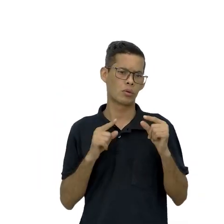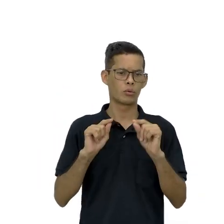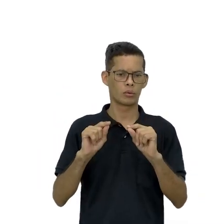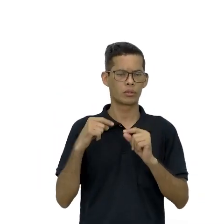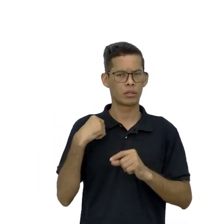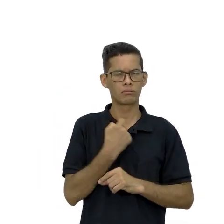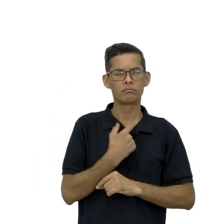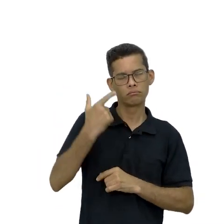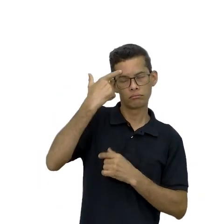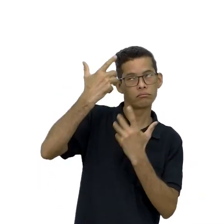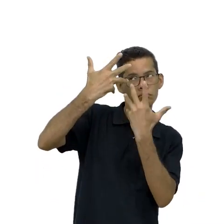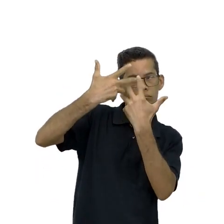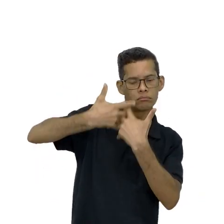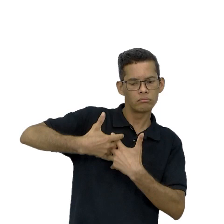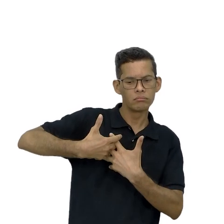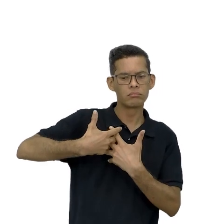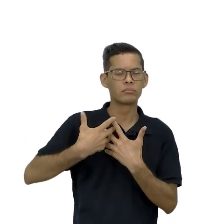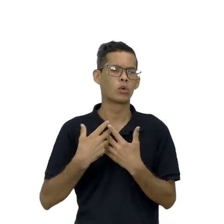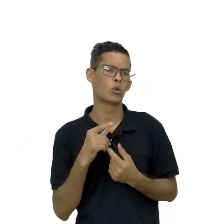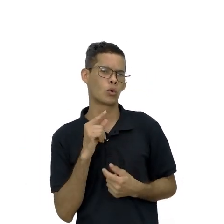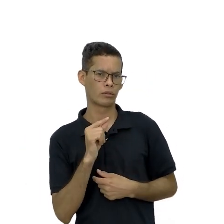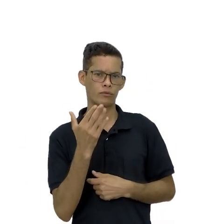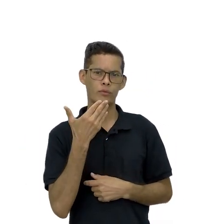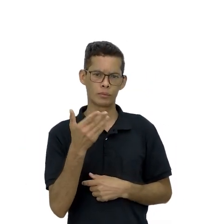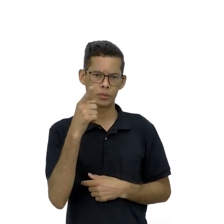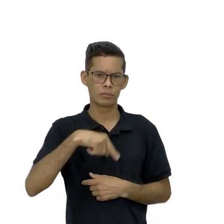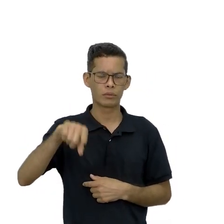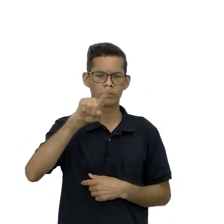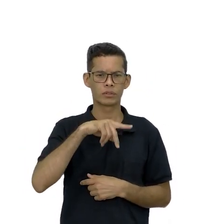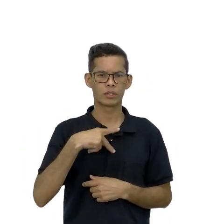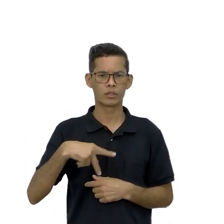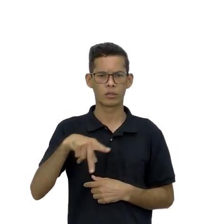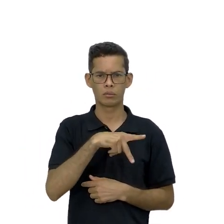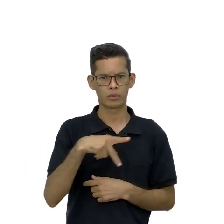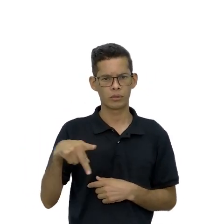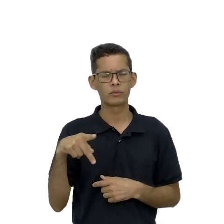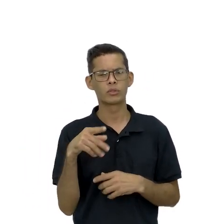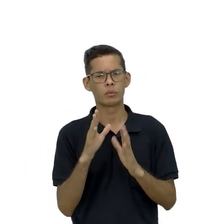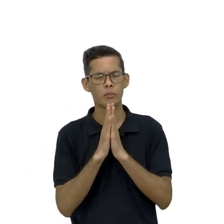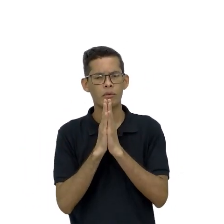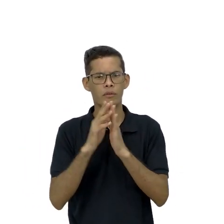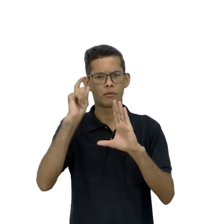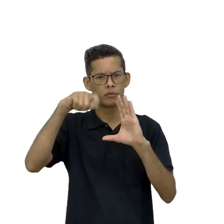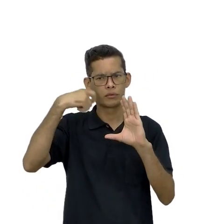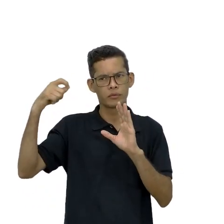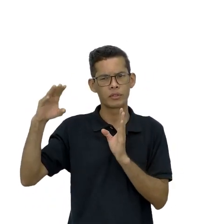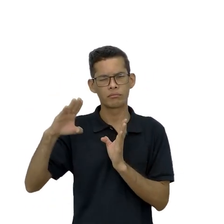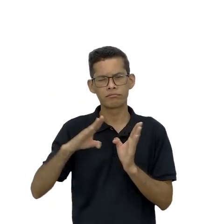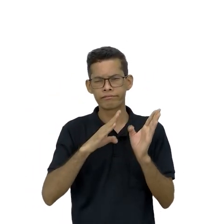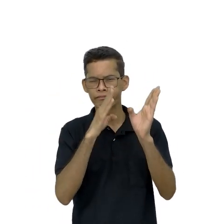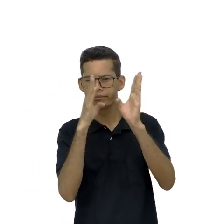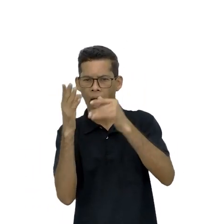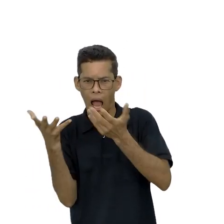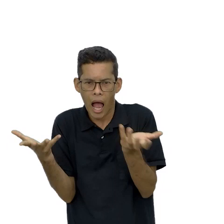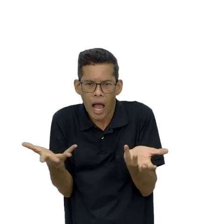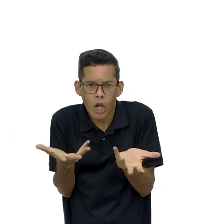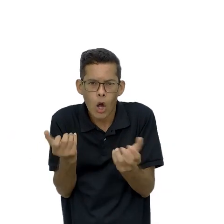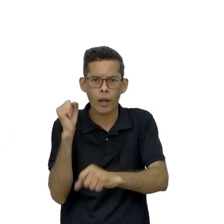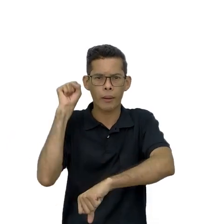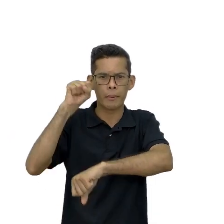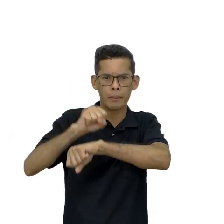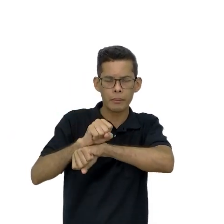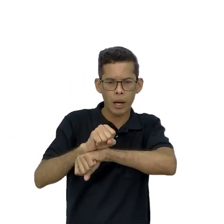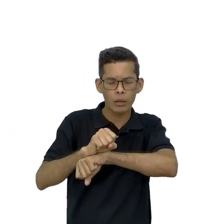possa refletir, né? Então, vou pedir aos professores para que pausem, né, o vídeo neste momento